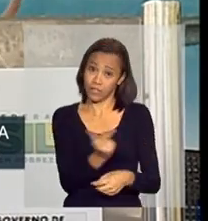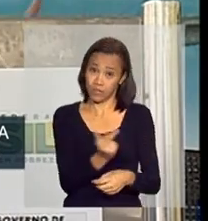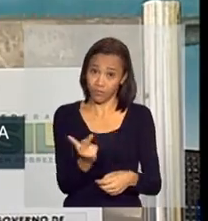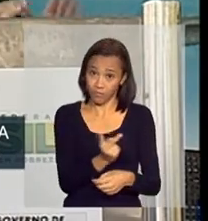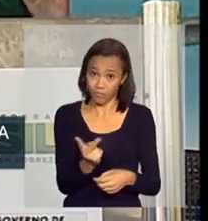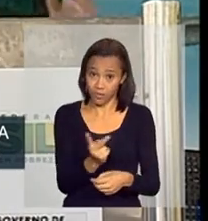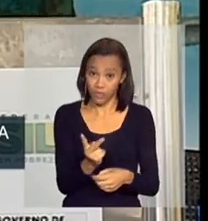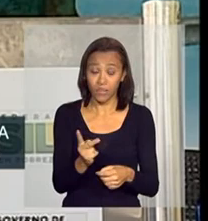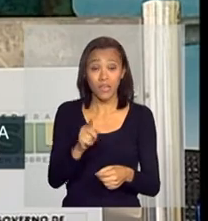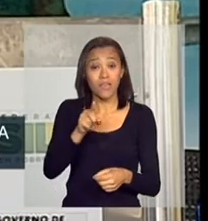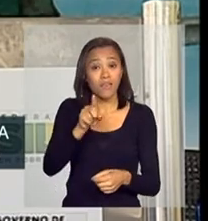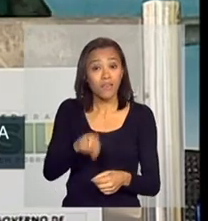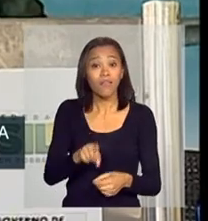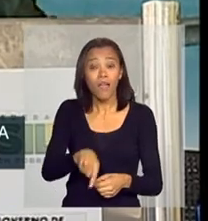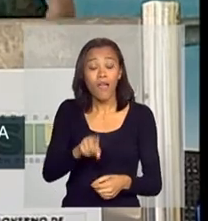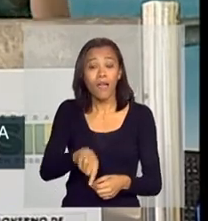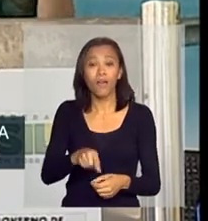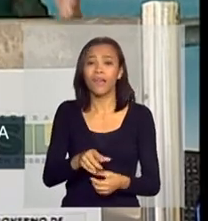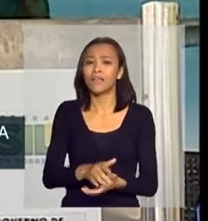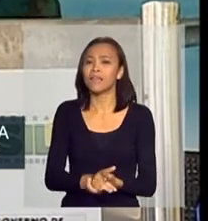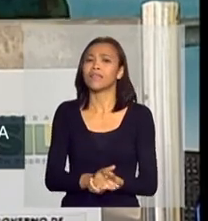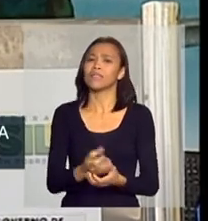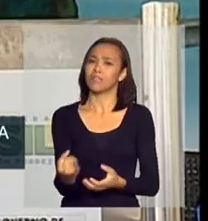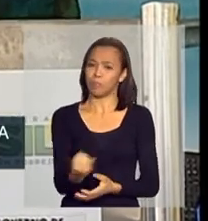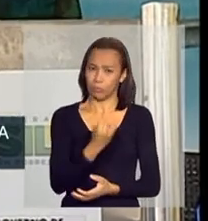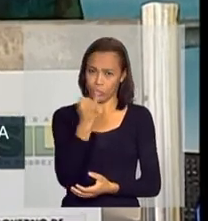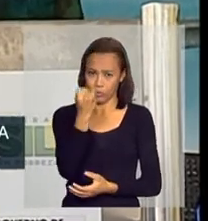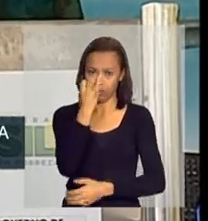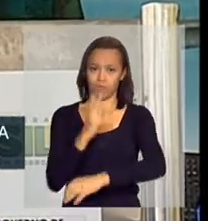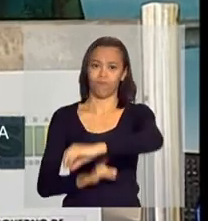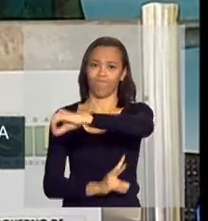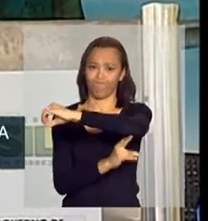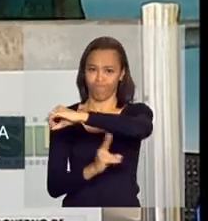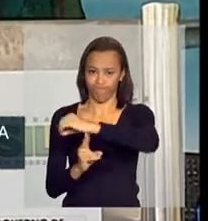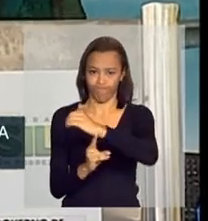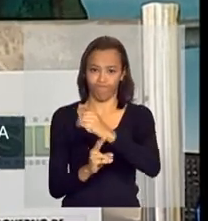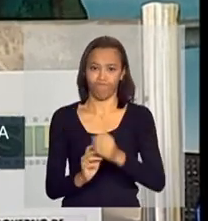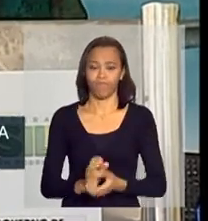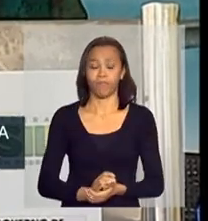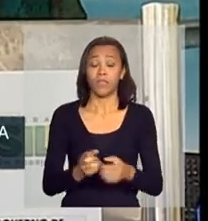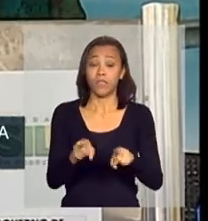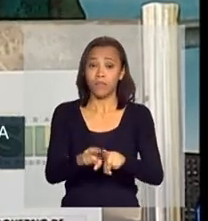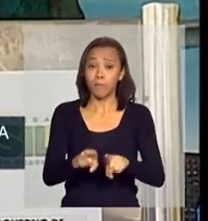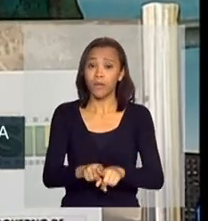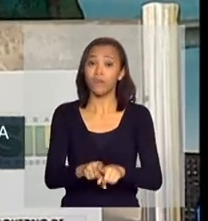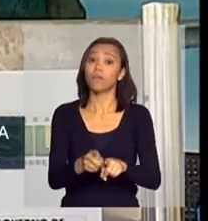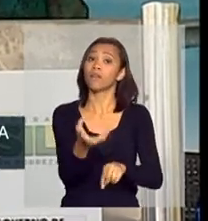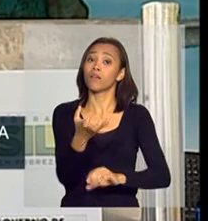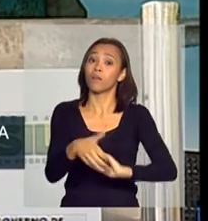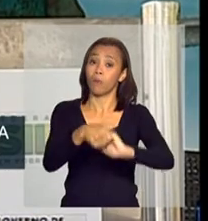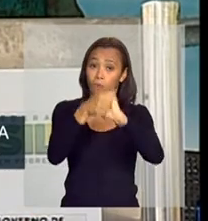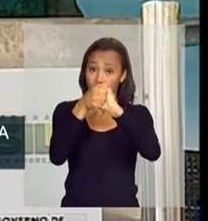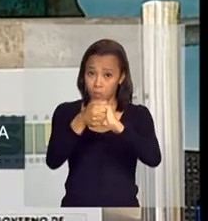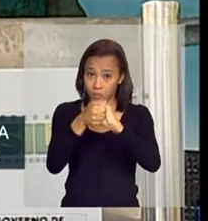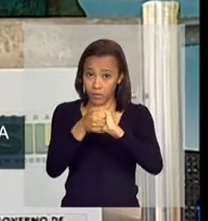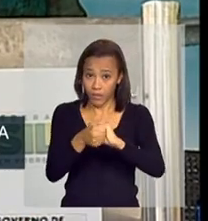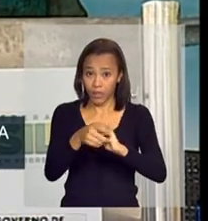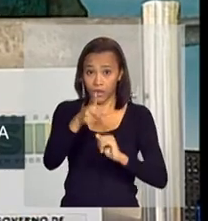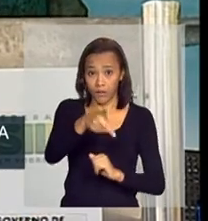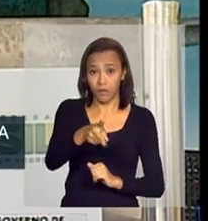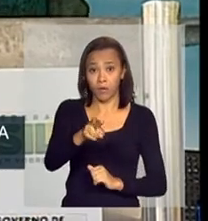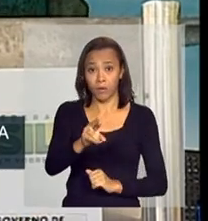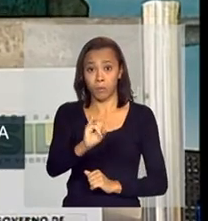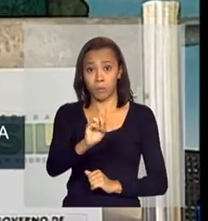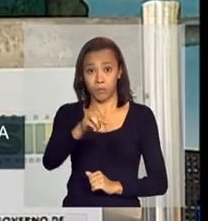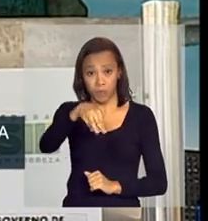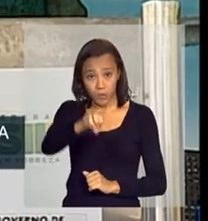o que é absolutamente necessário. Queria cumprimentar o primo